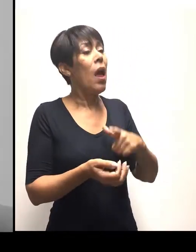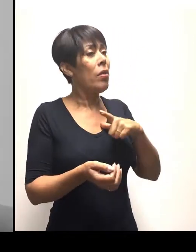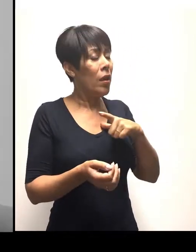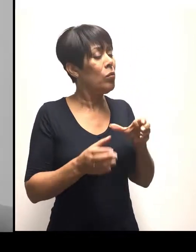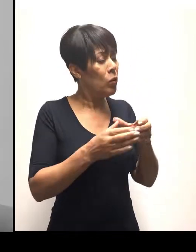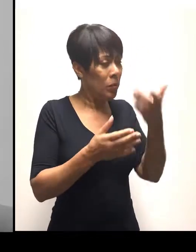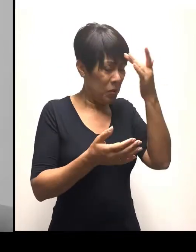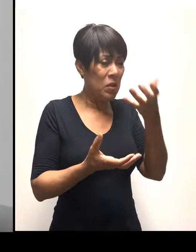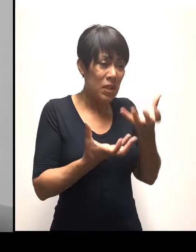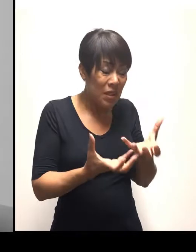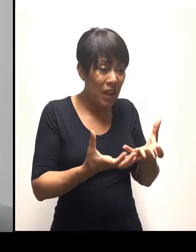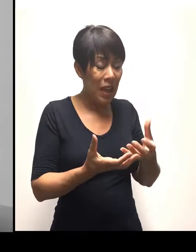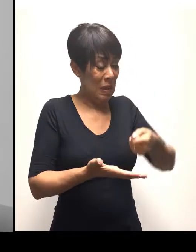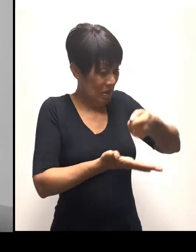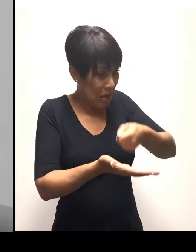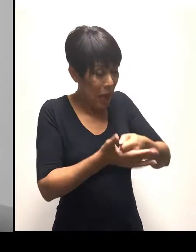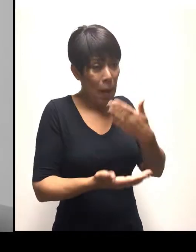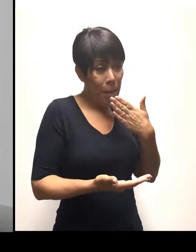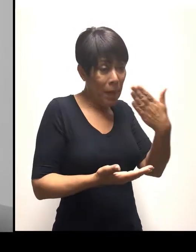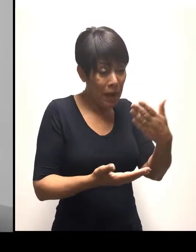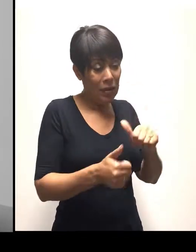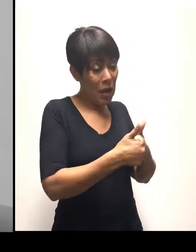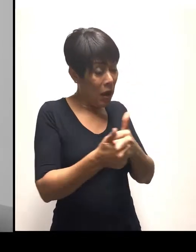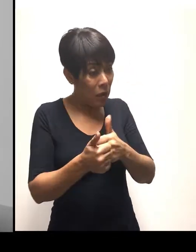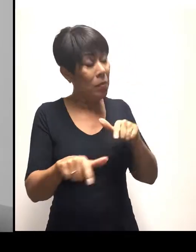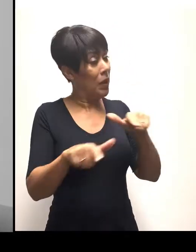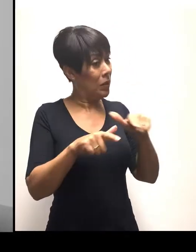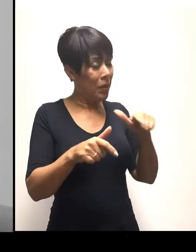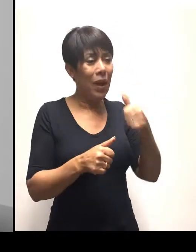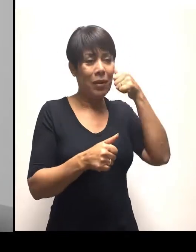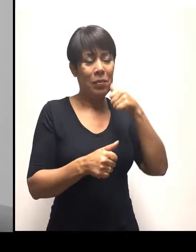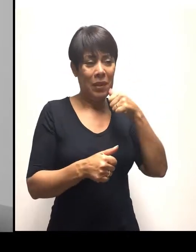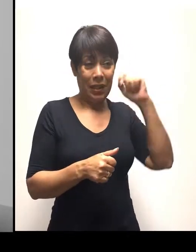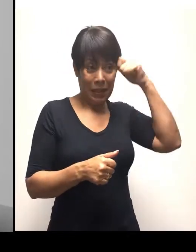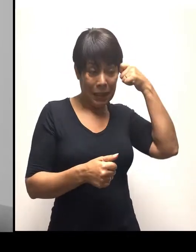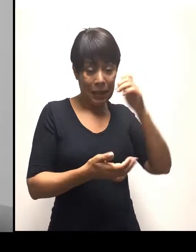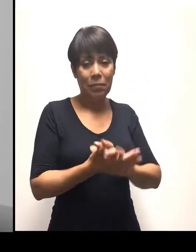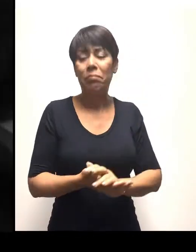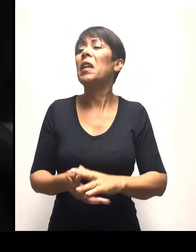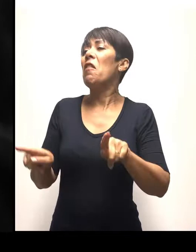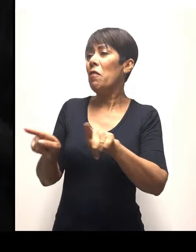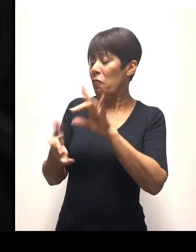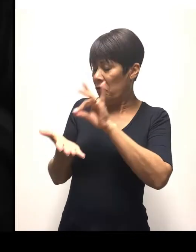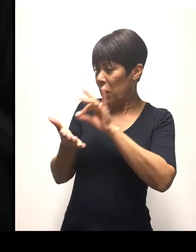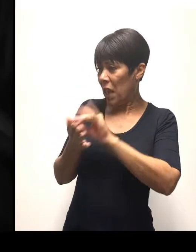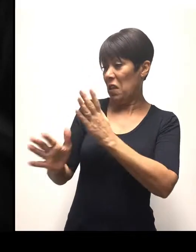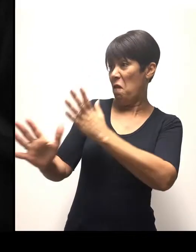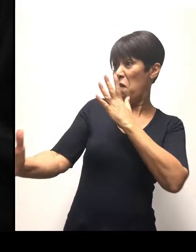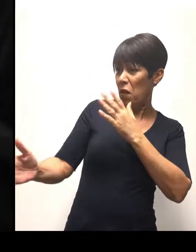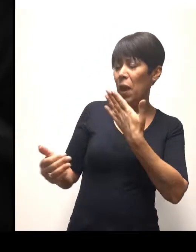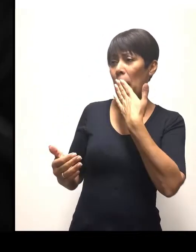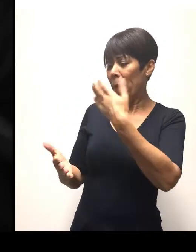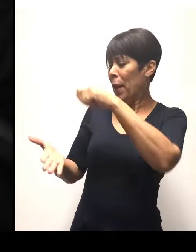que hoje exige, pede, acompanha uma autoria negra. Sim. Que faz fila para pedir teu